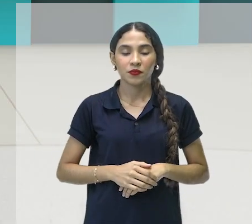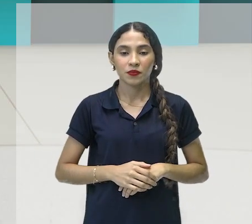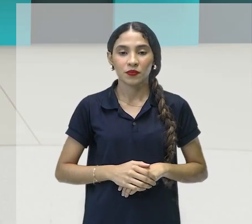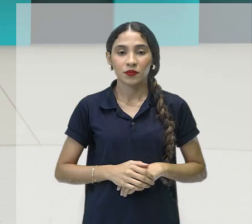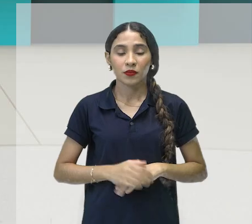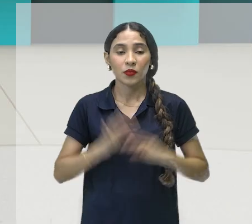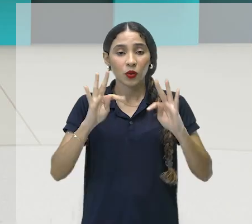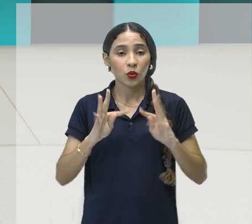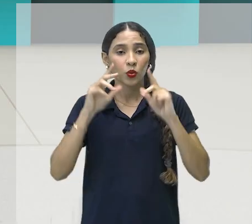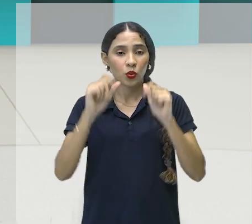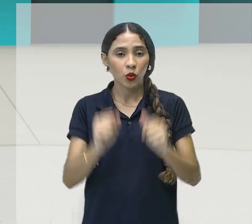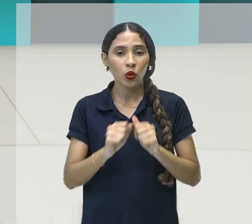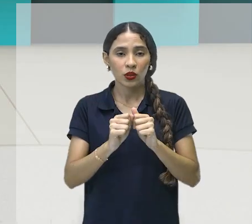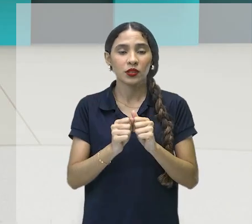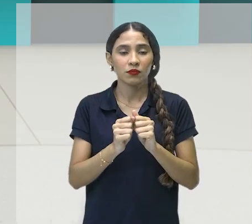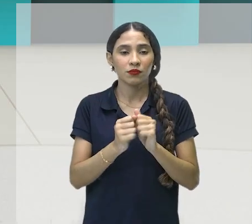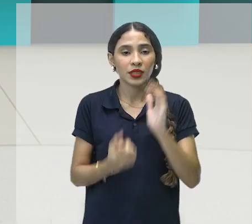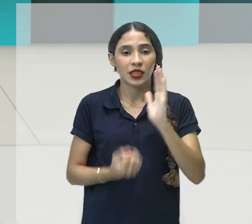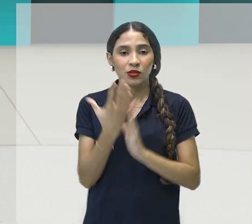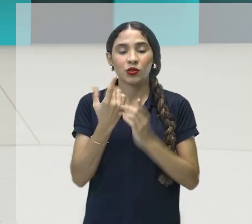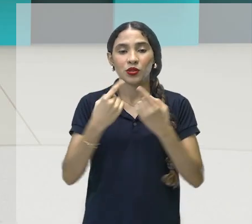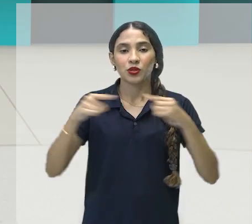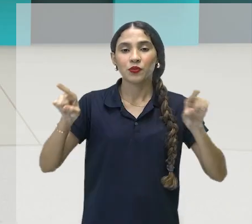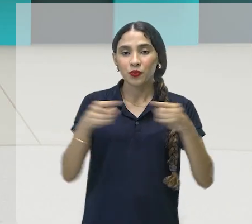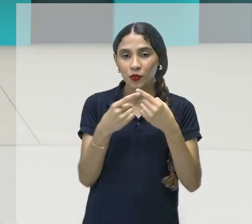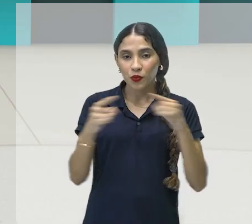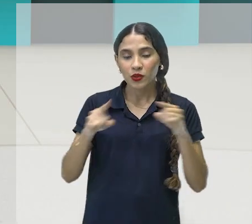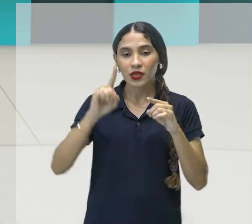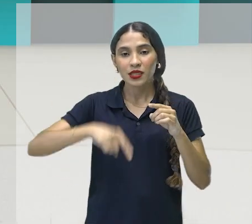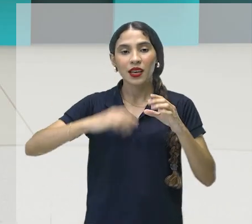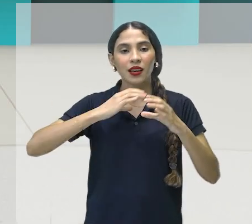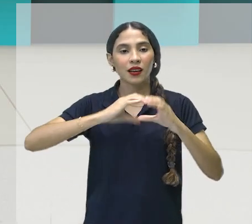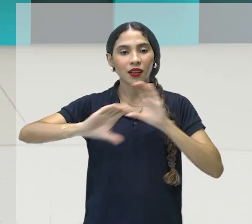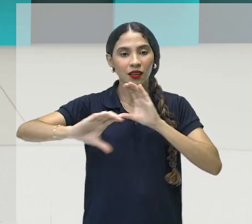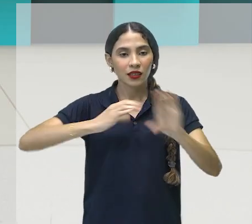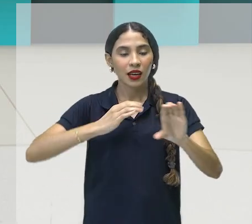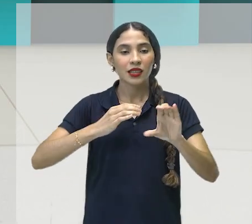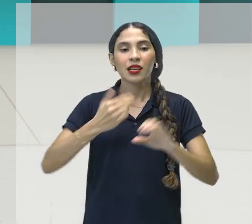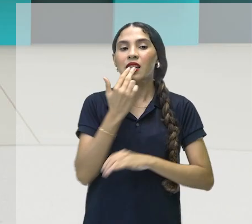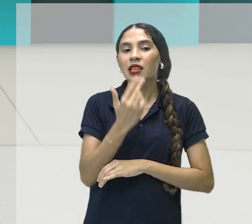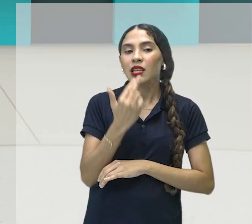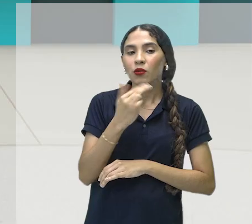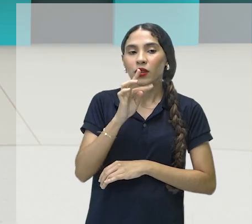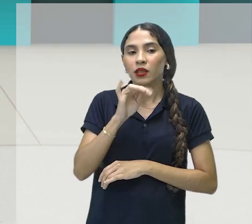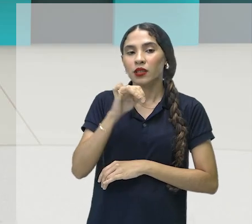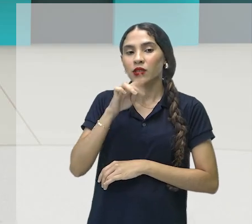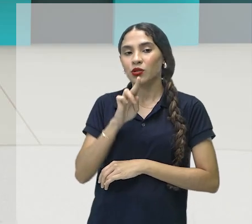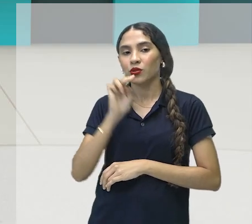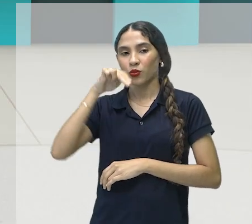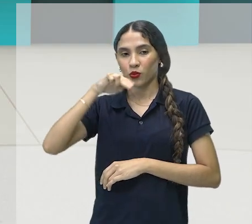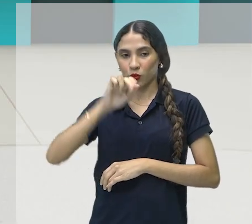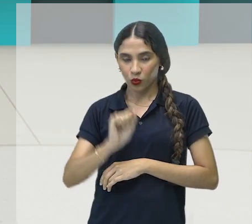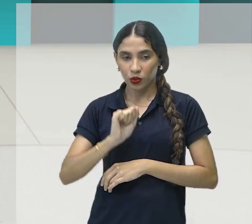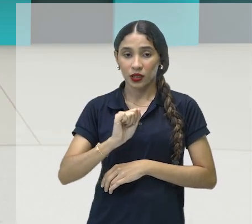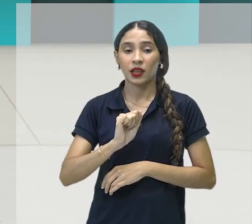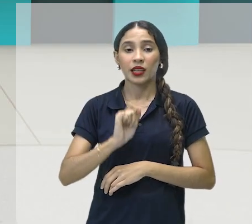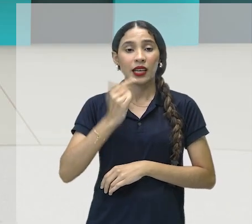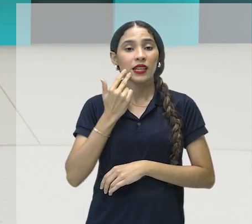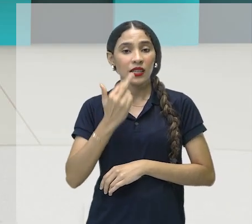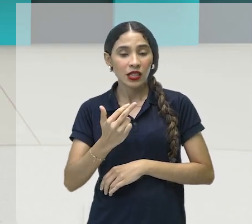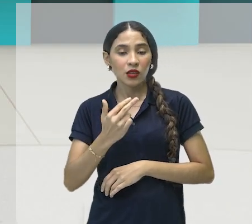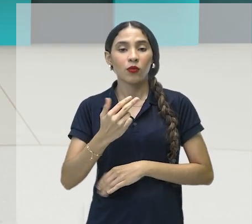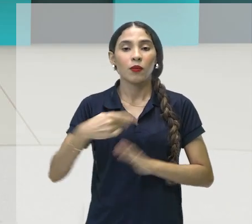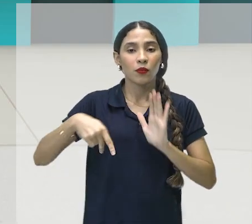certo? Todas as suas composições são cantadas em ticuna, sua